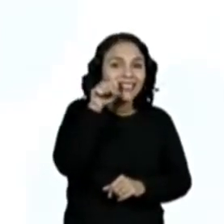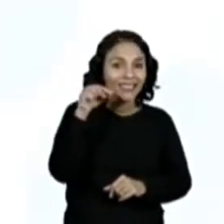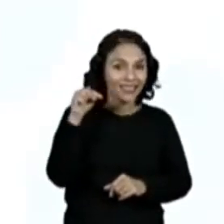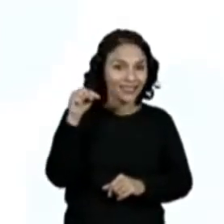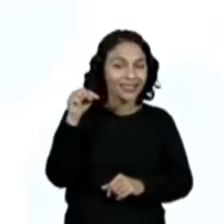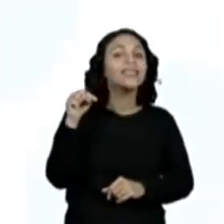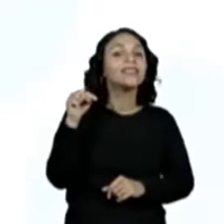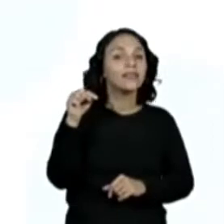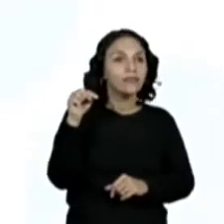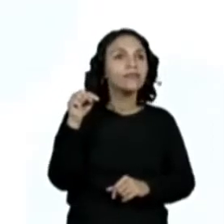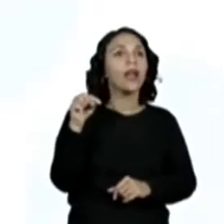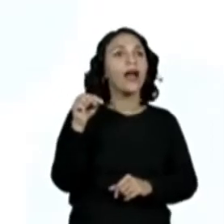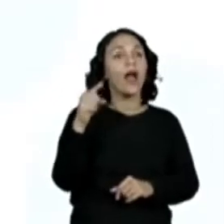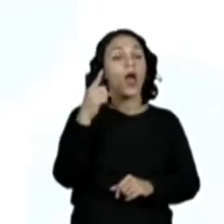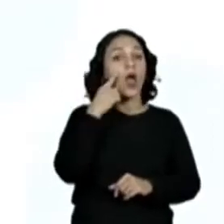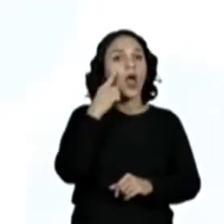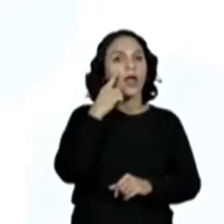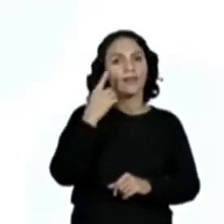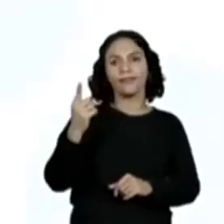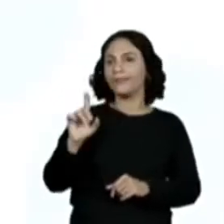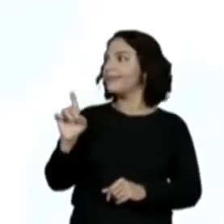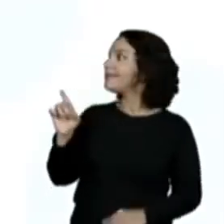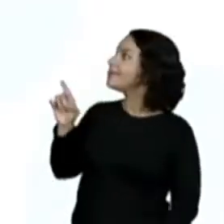Estou colocando aqui na tela.